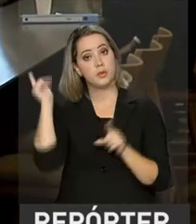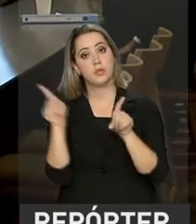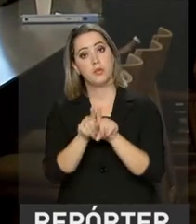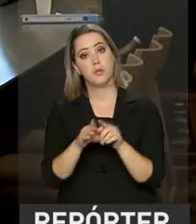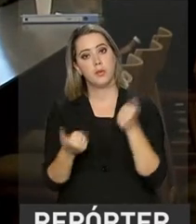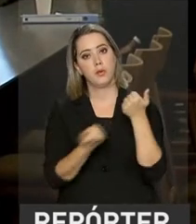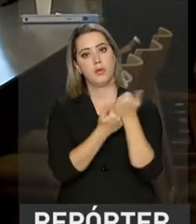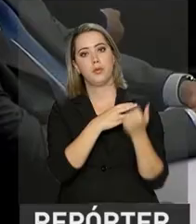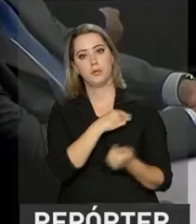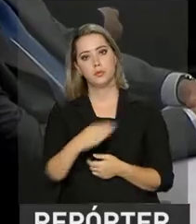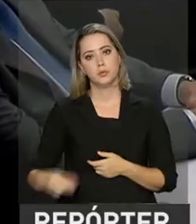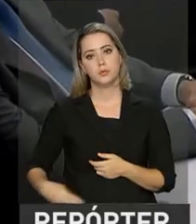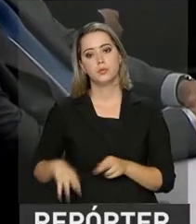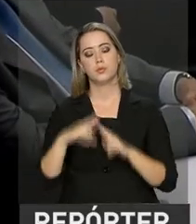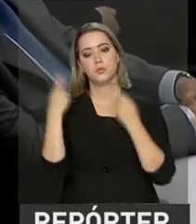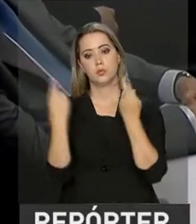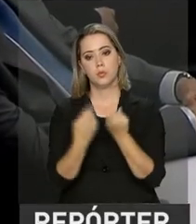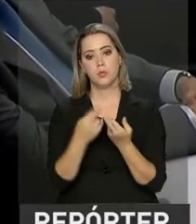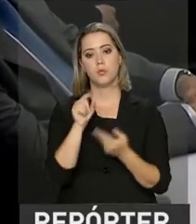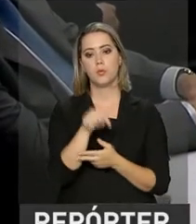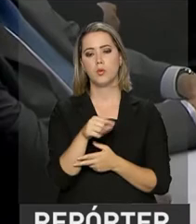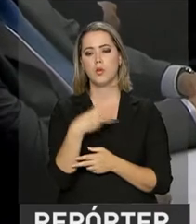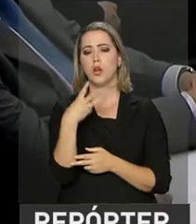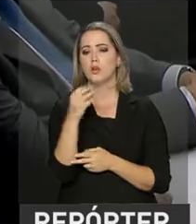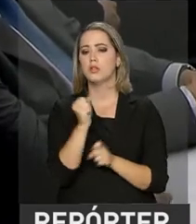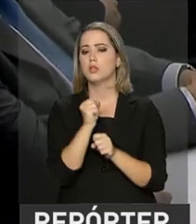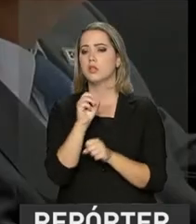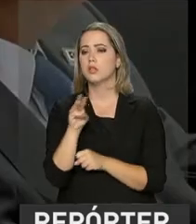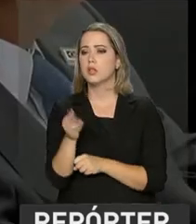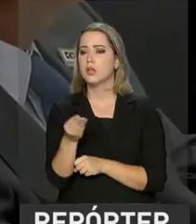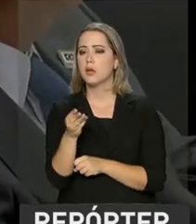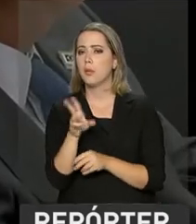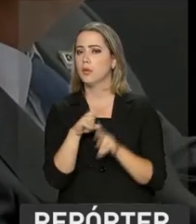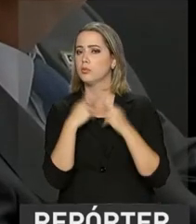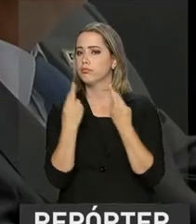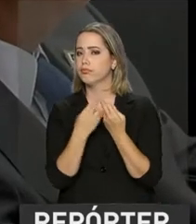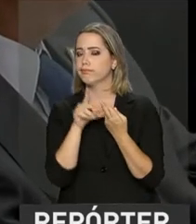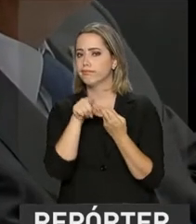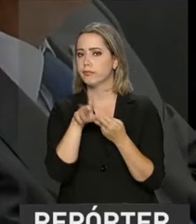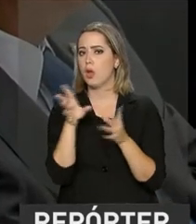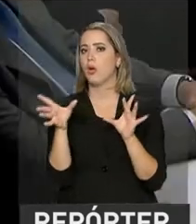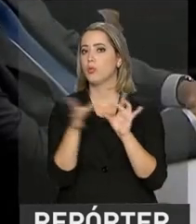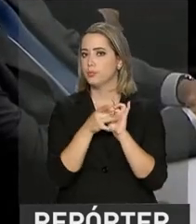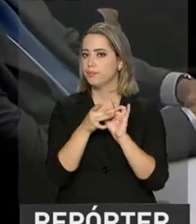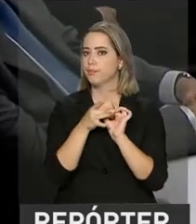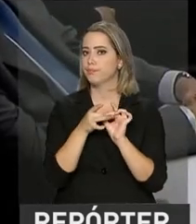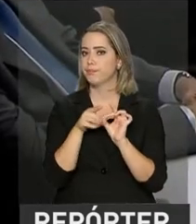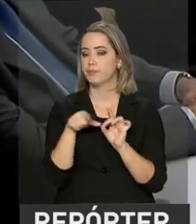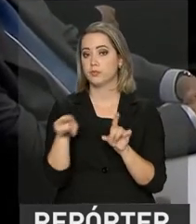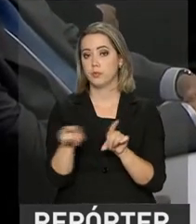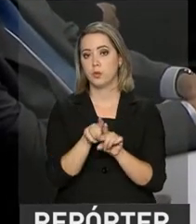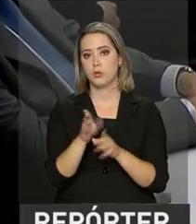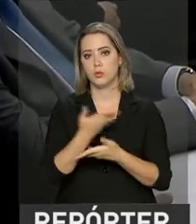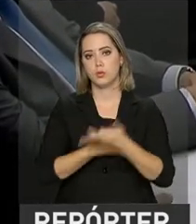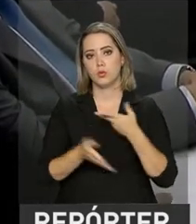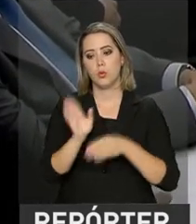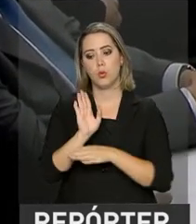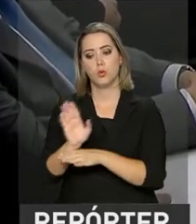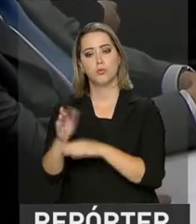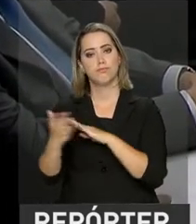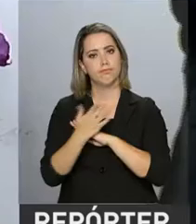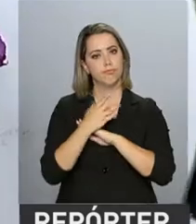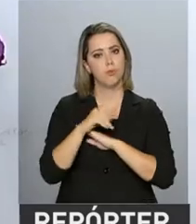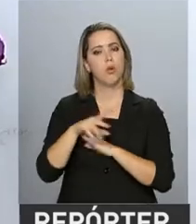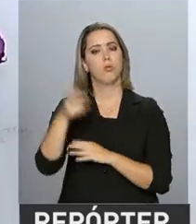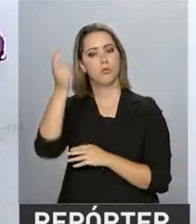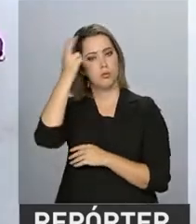reunião bilateral no encontro de cerca de 30 minutos foram reafirmadas acordos culturais de cooperação técnico-científica e